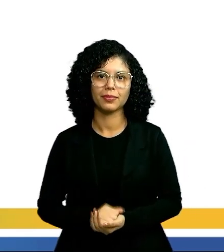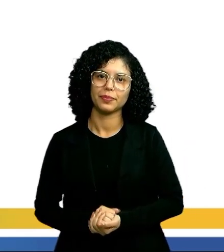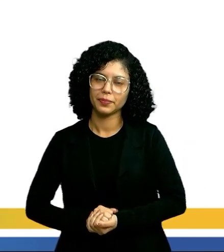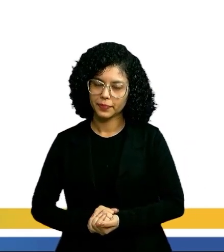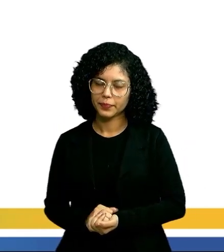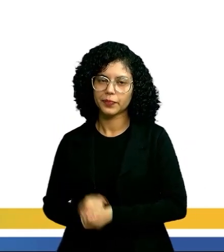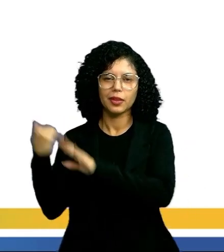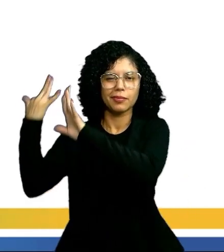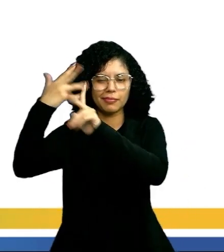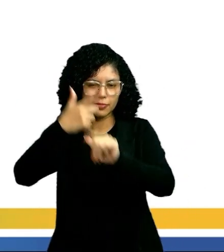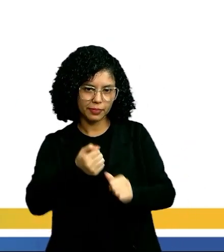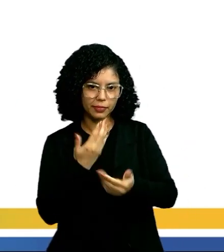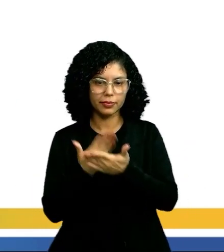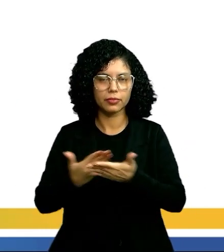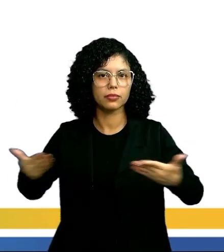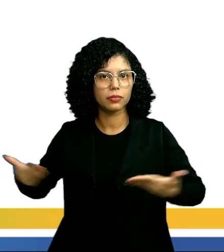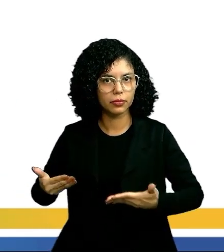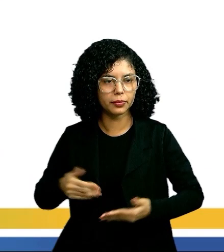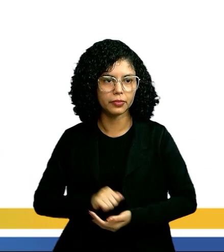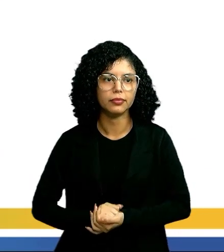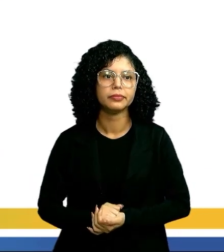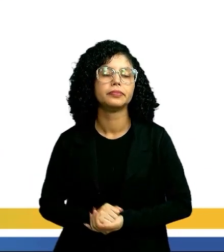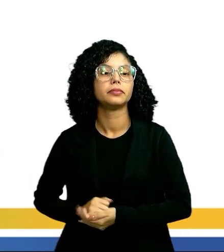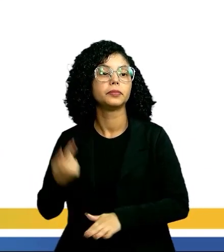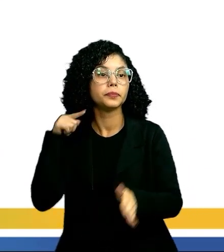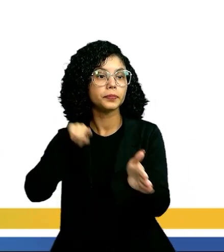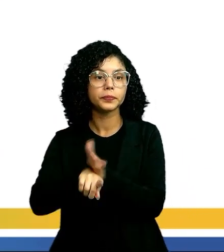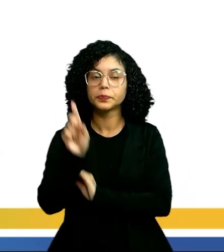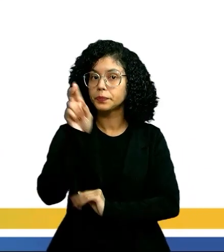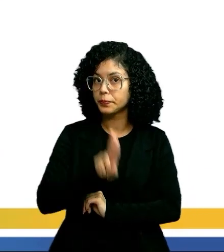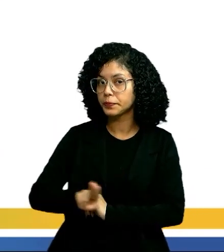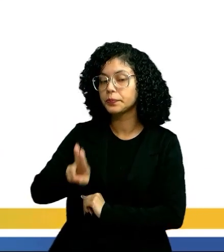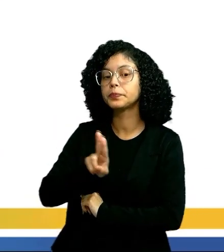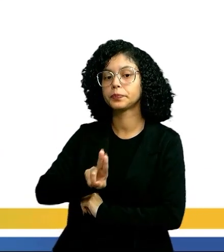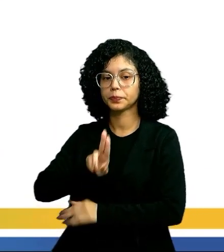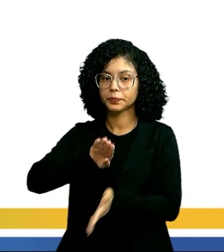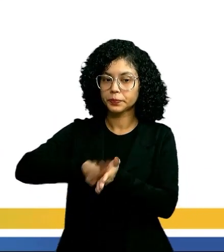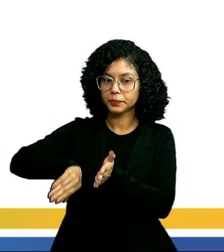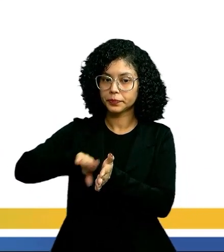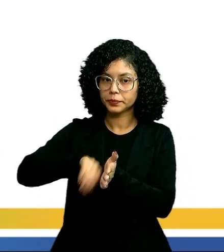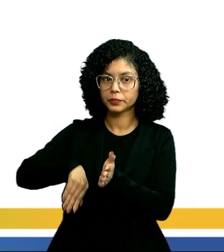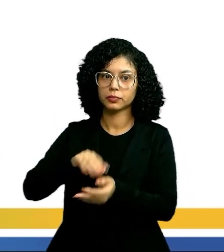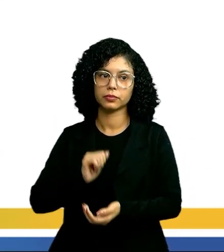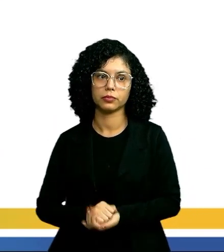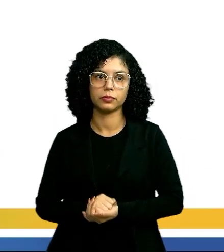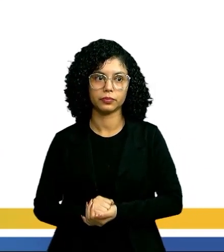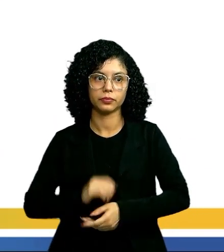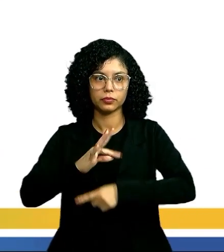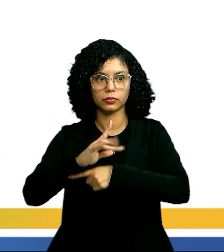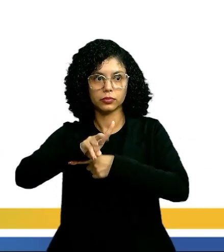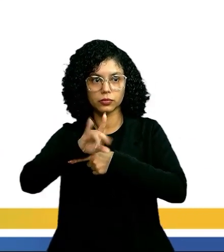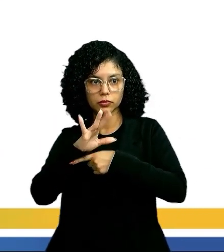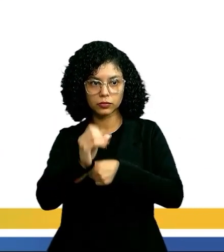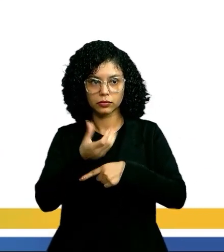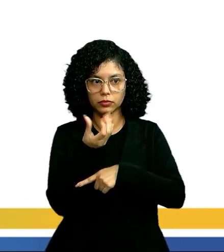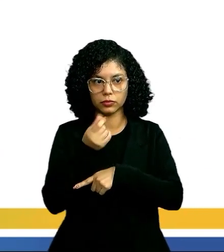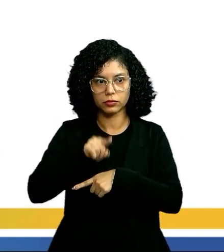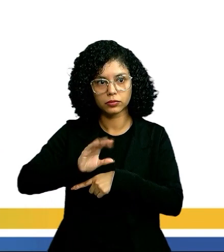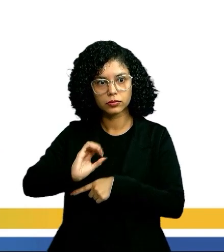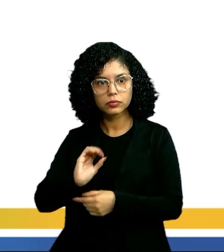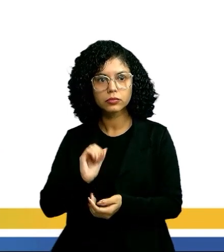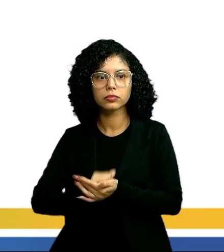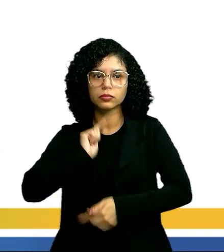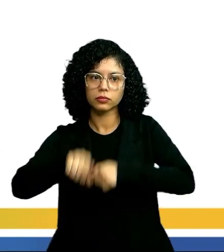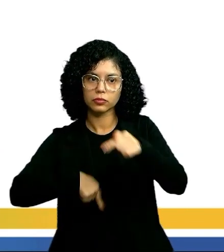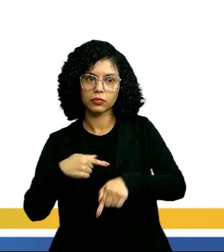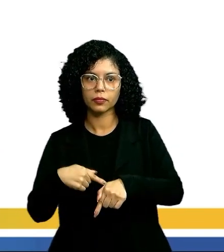ou relembrados da aula de hoje. Essa questão eu tirei do Turbo 6.0, que vocês vão